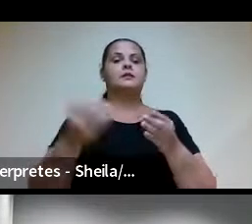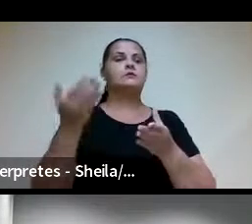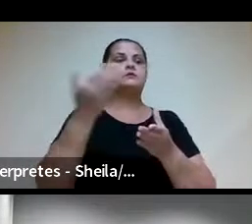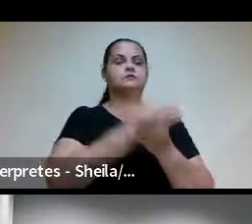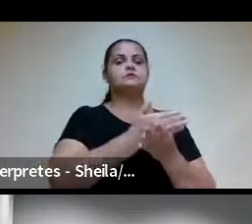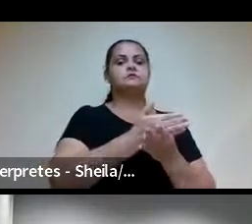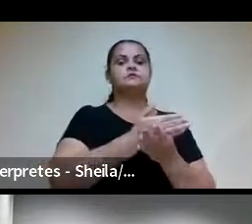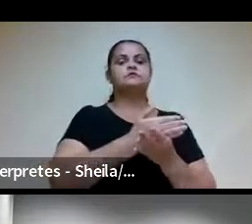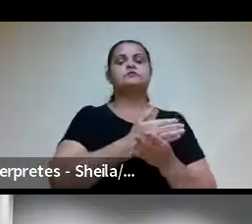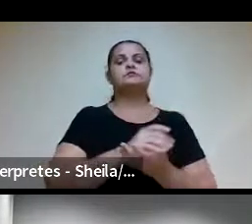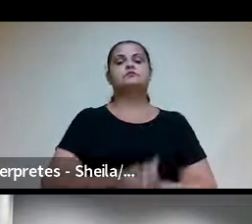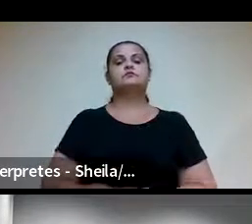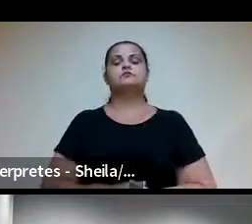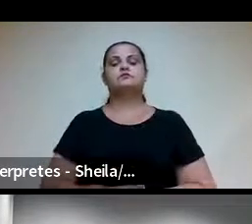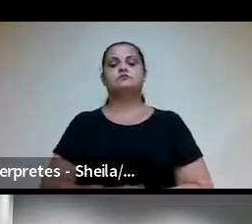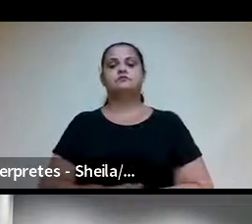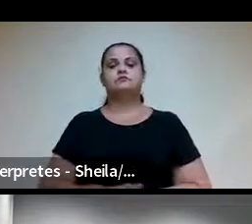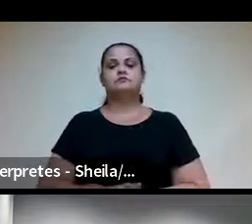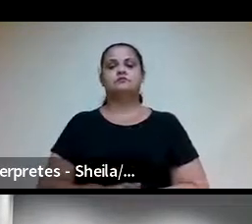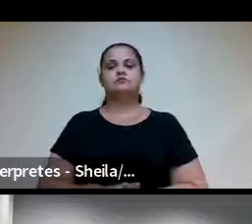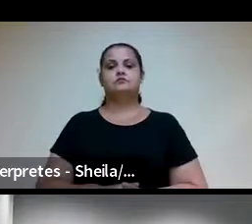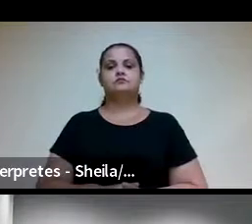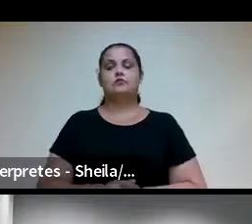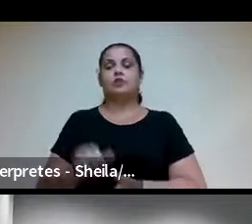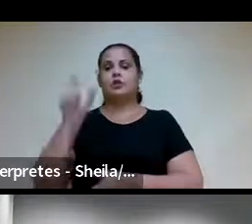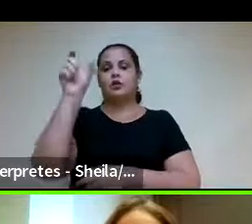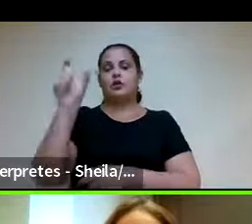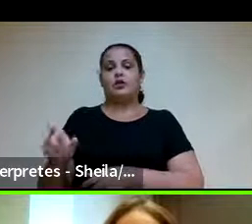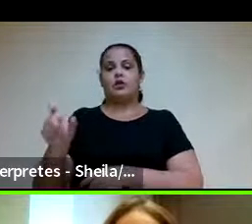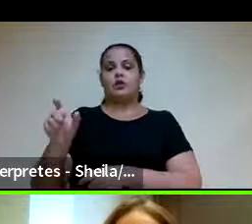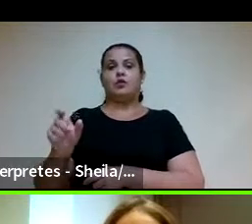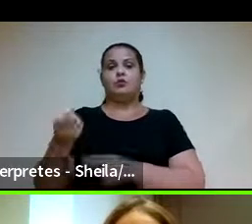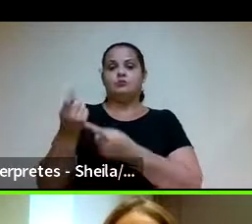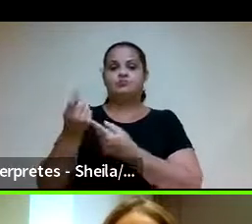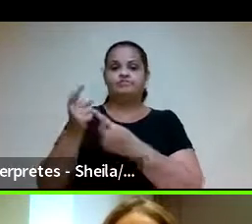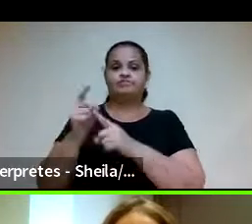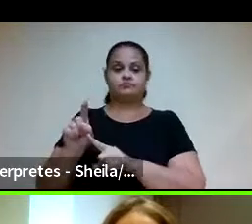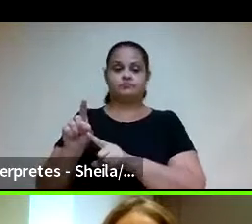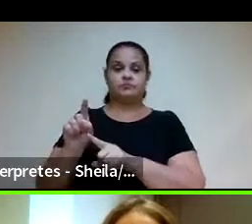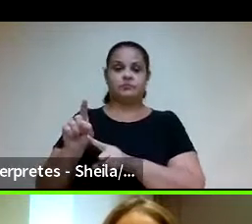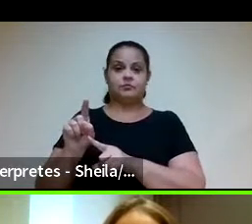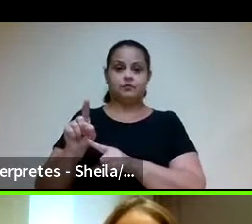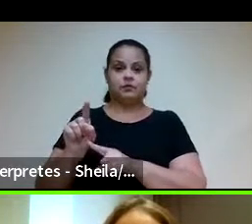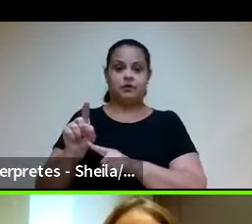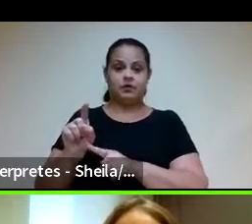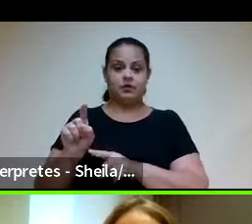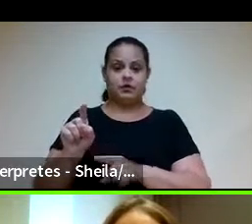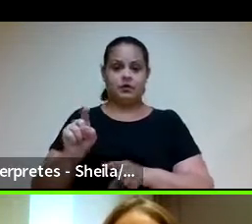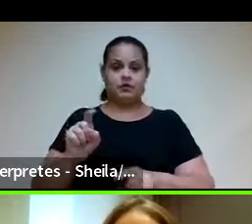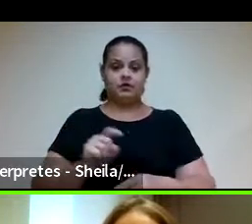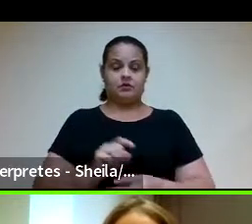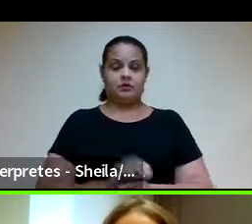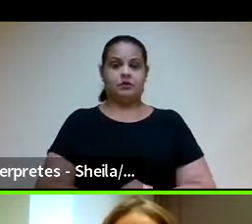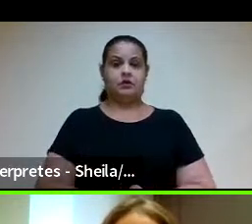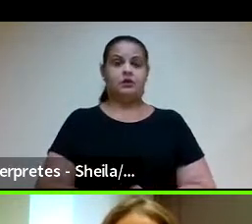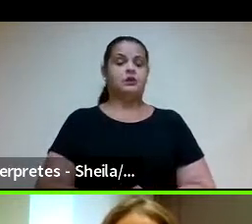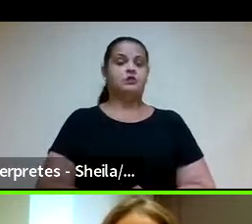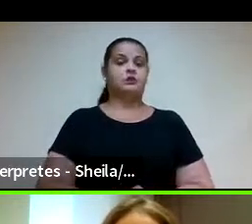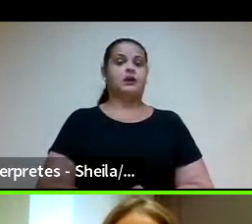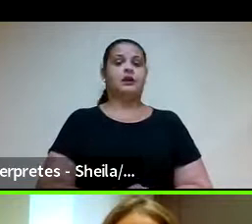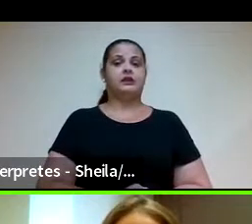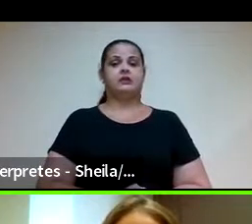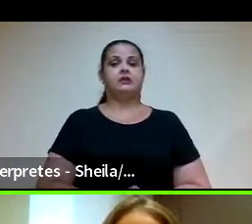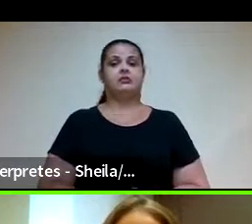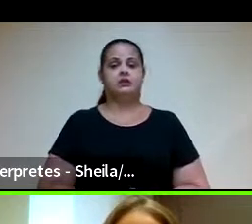Em contrarrazões, o recorrido suscita preliminarmente a intempestividade da irresignação e ilegitimidade recursal ativa.